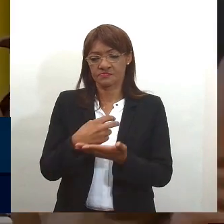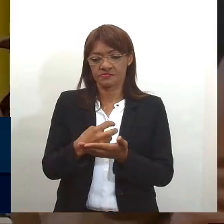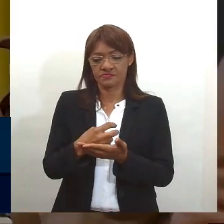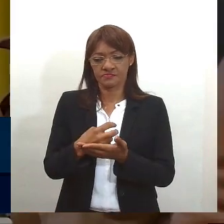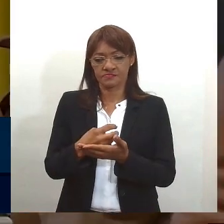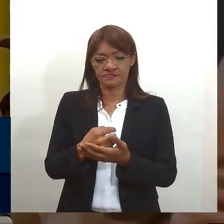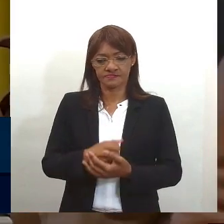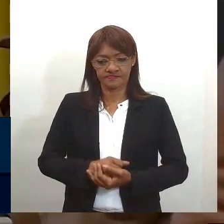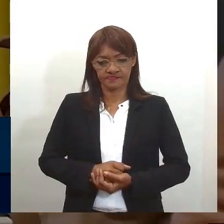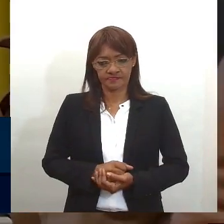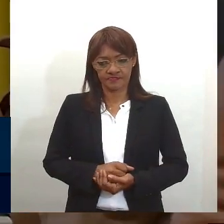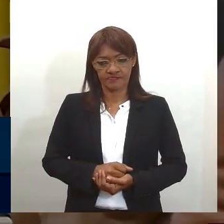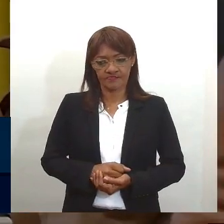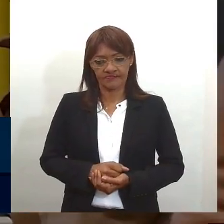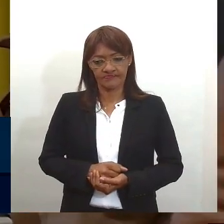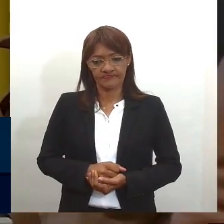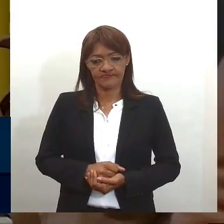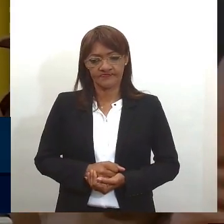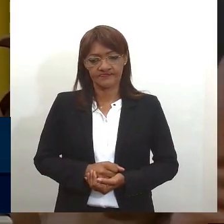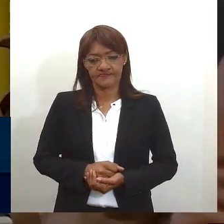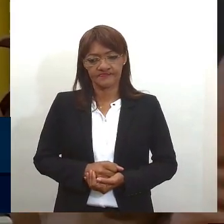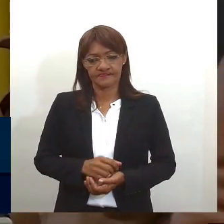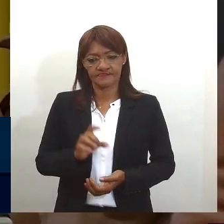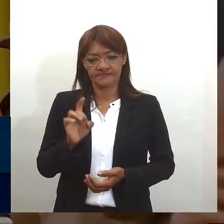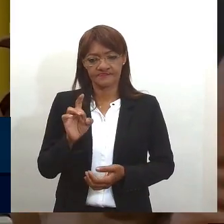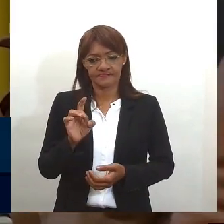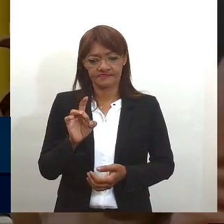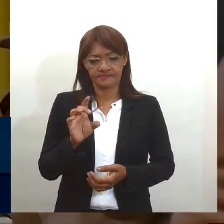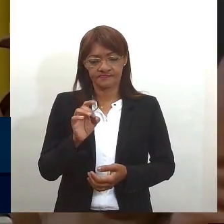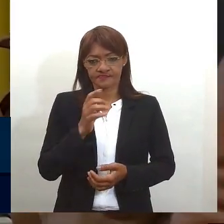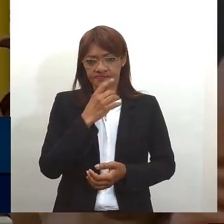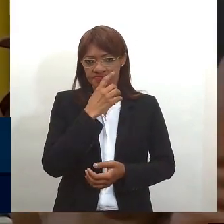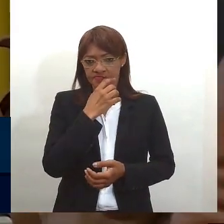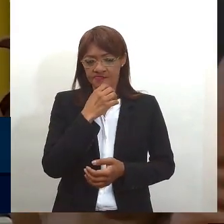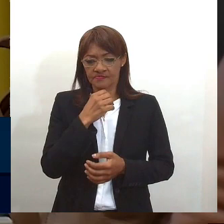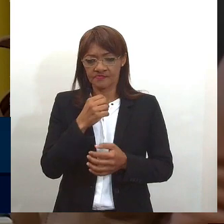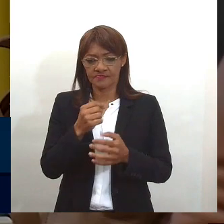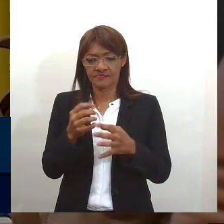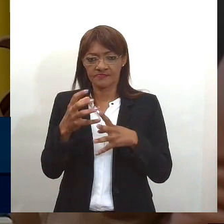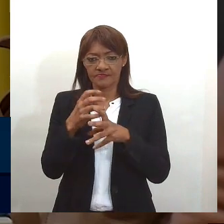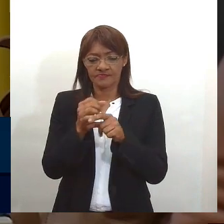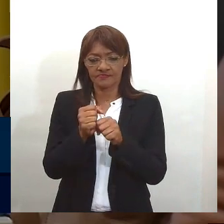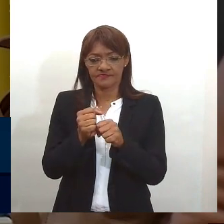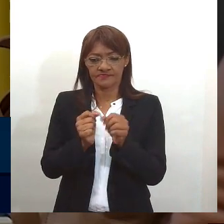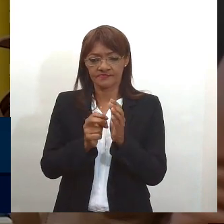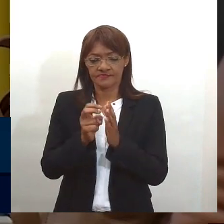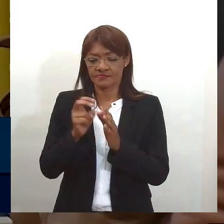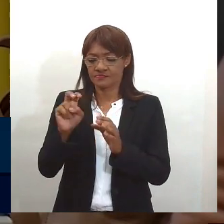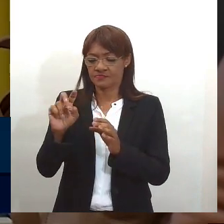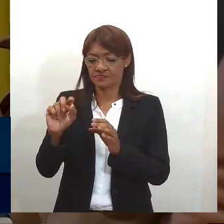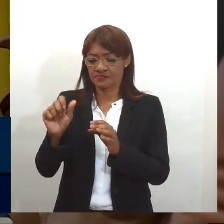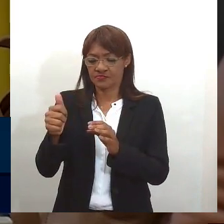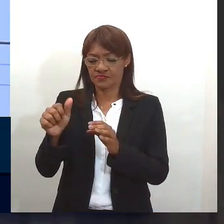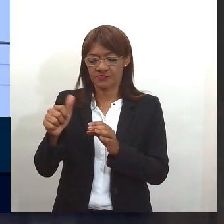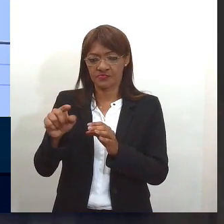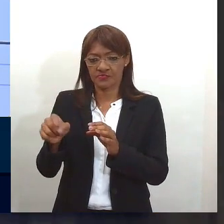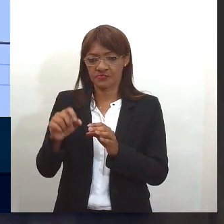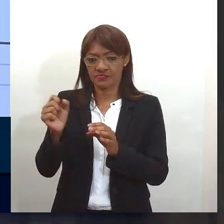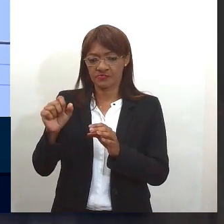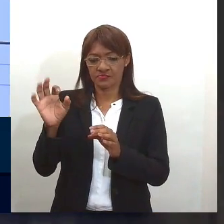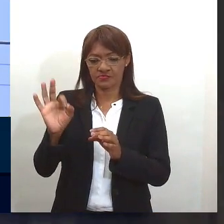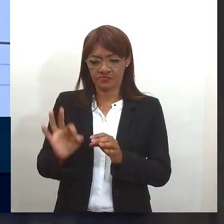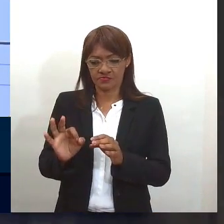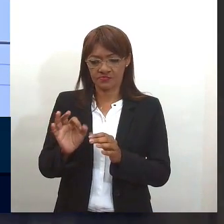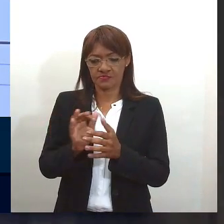Evolução da receita corrente líquida. A gente teve um aumento de 11,8% na receita corrente líquida, o que foi importantíssimo